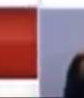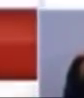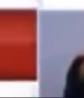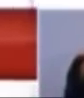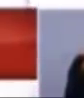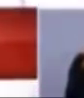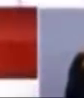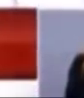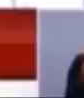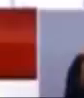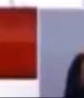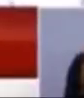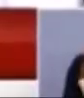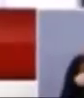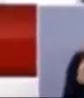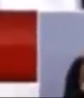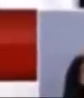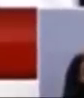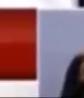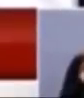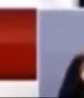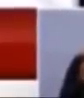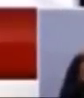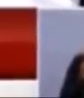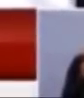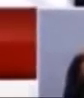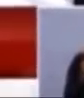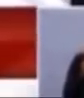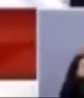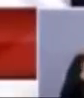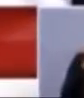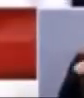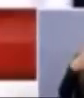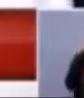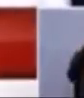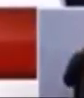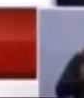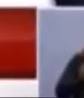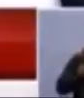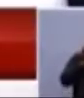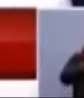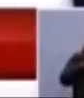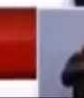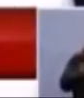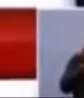depois disso pedro perto falou mal de mim dentro da benfica tv